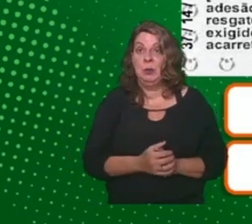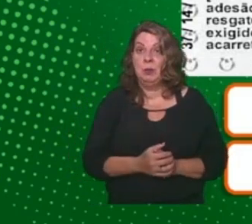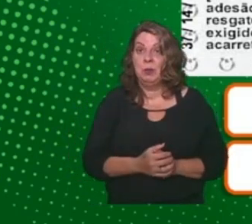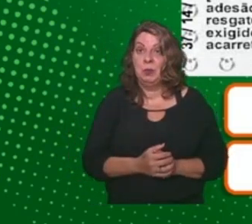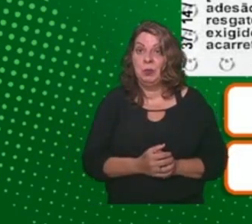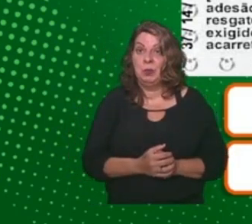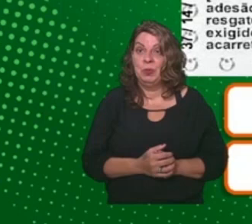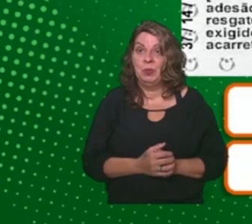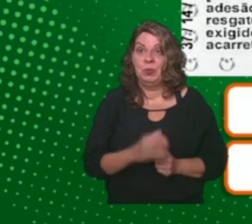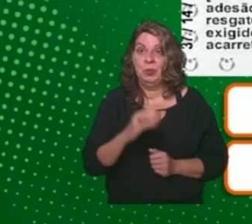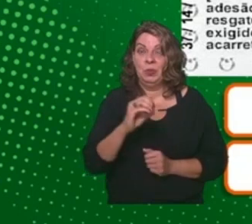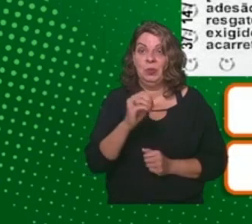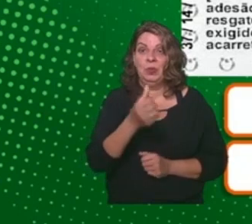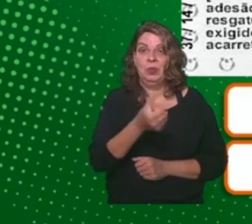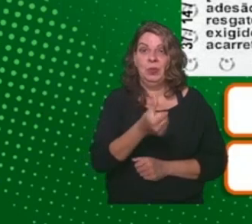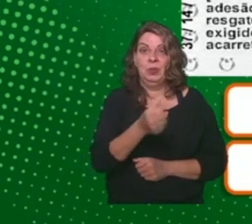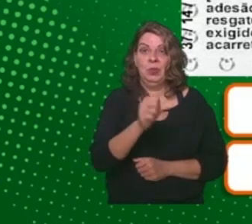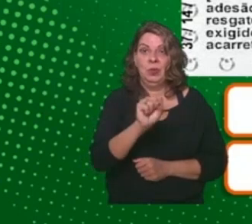tela. Título de número